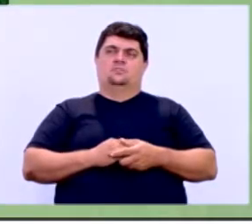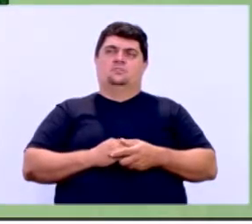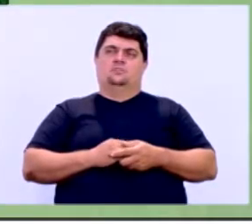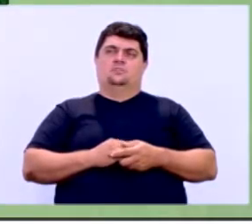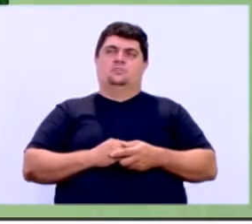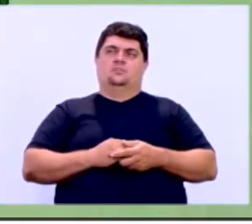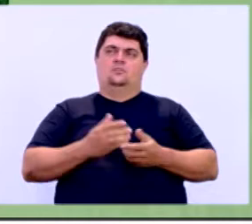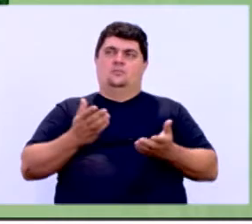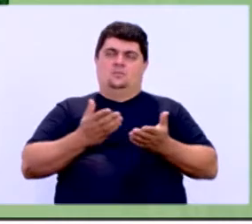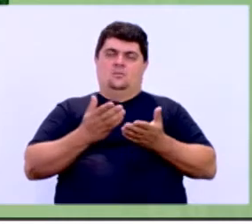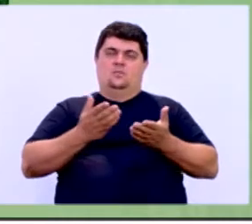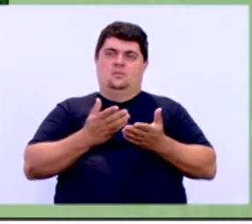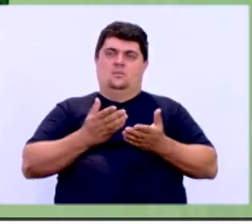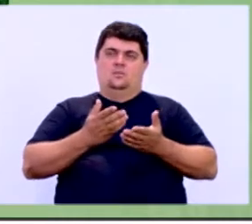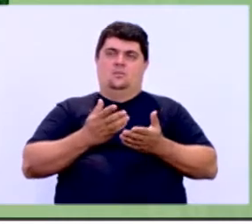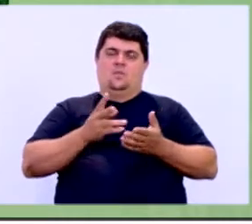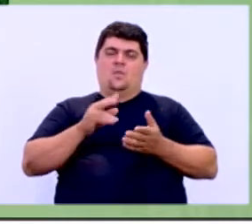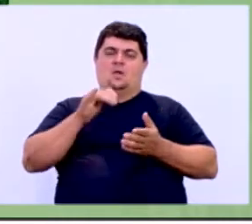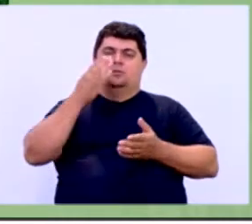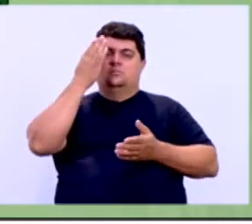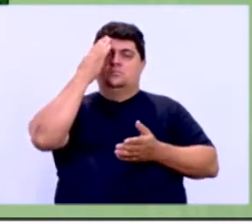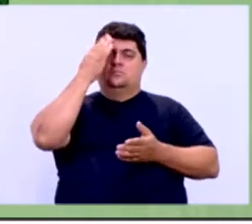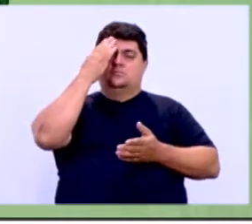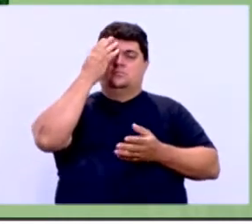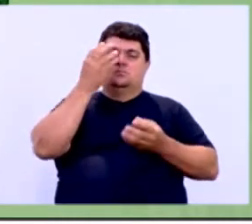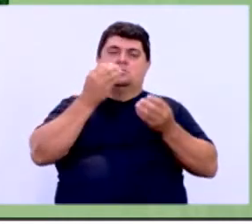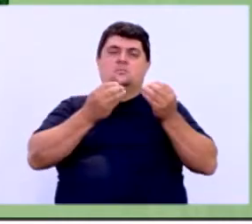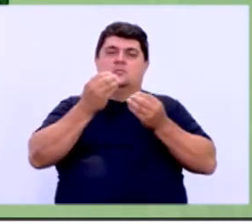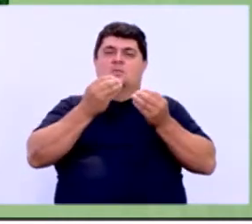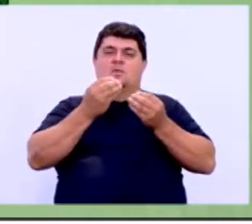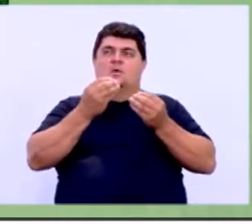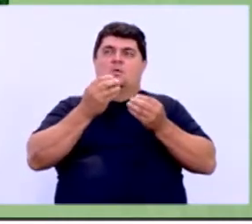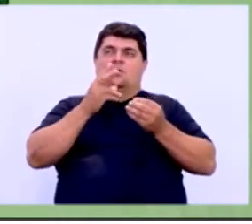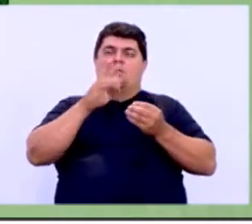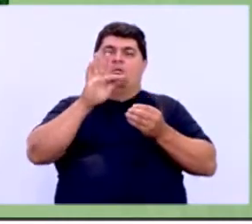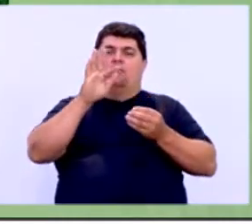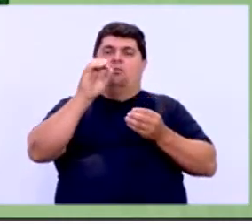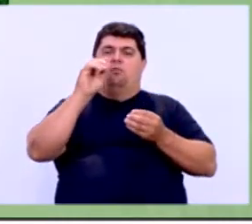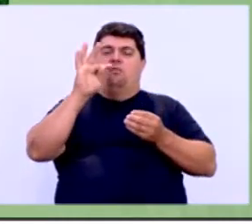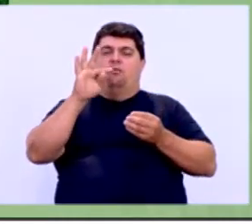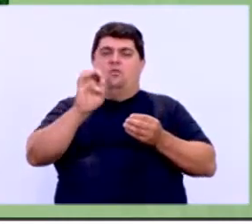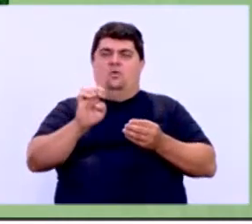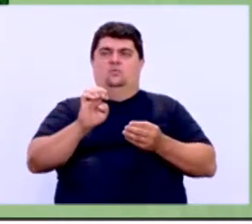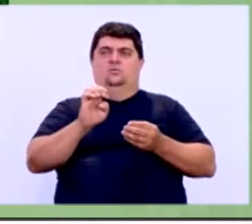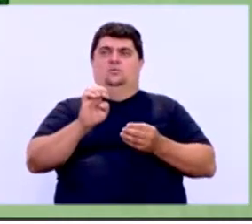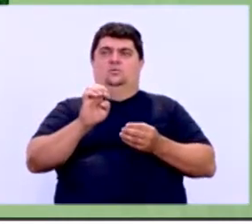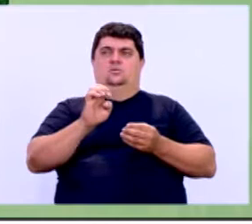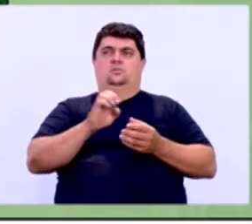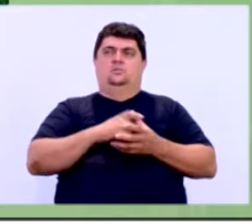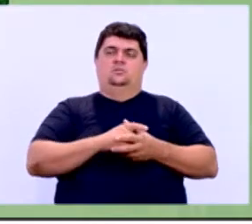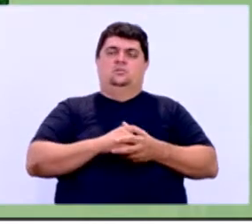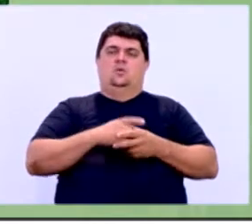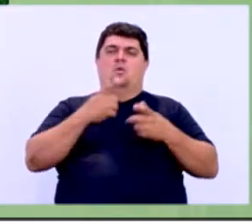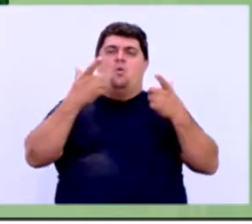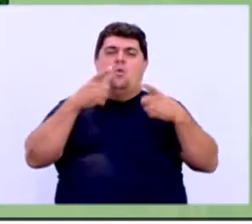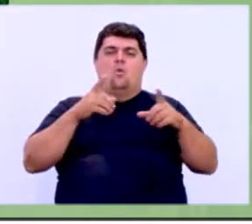Agora nós vamos entender um pouco sobre fontes de financiamento, né? Essas fontes, né,